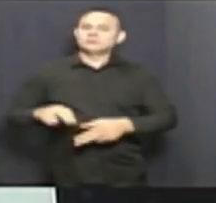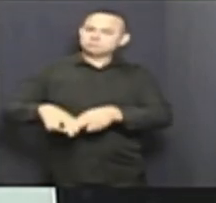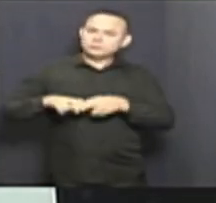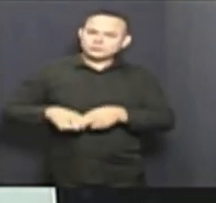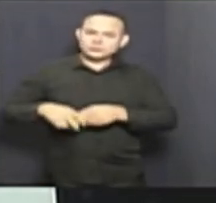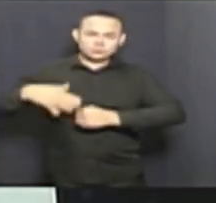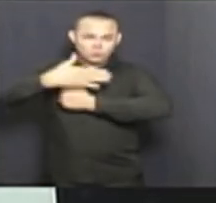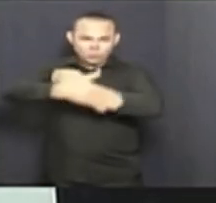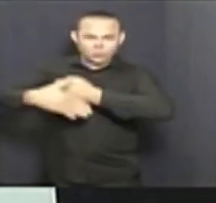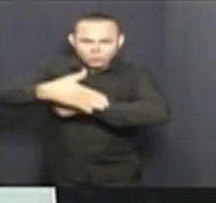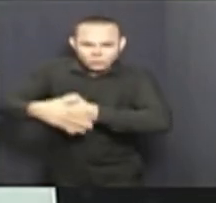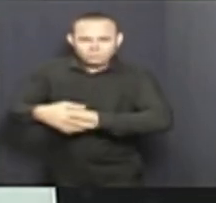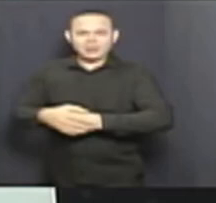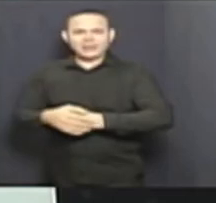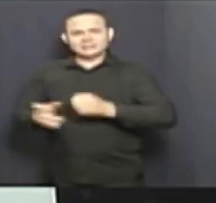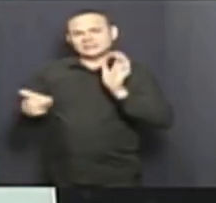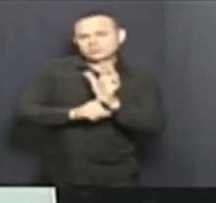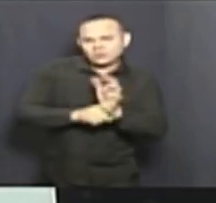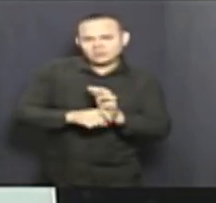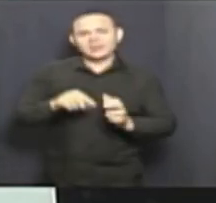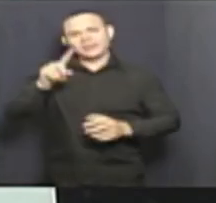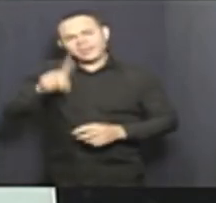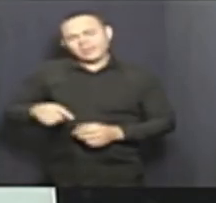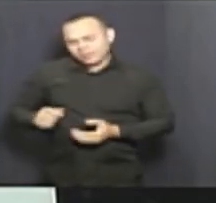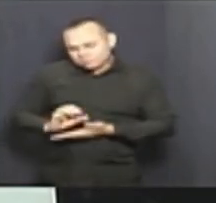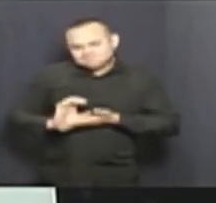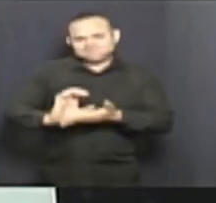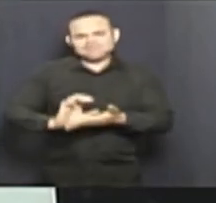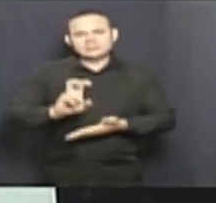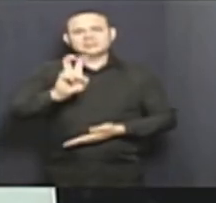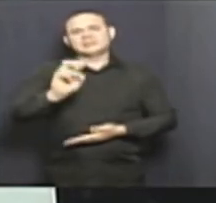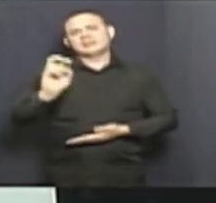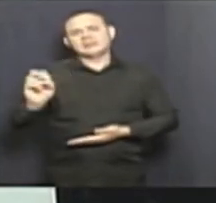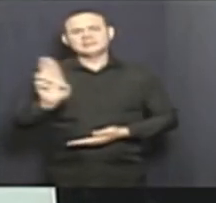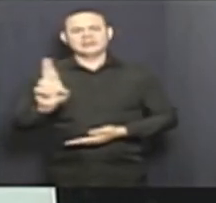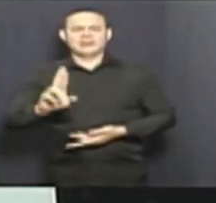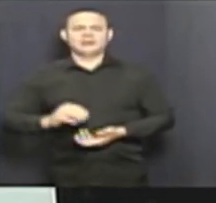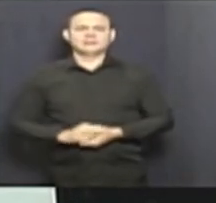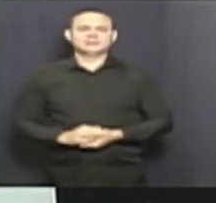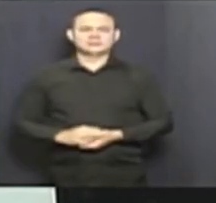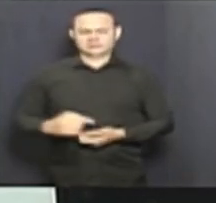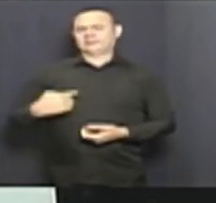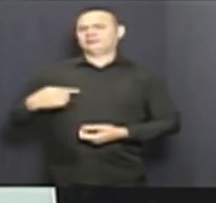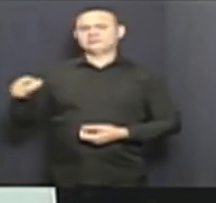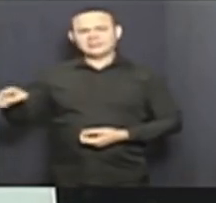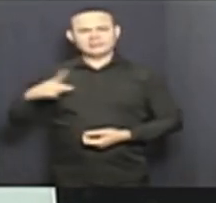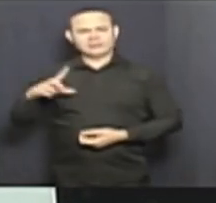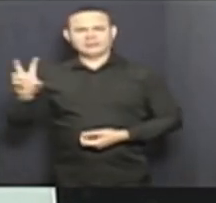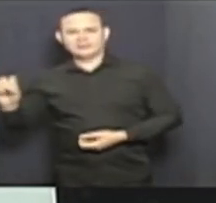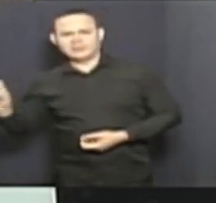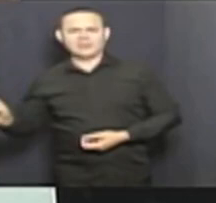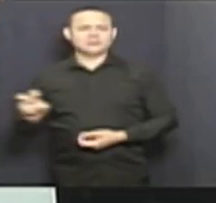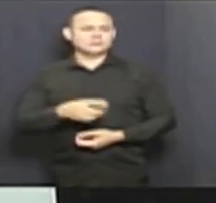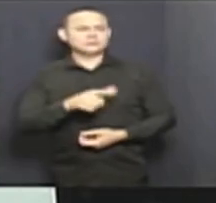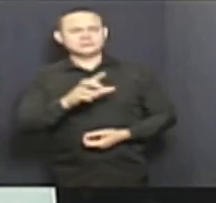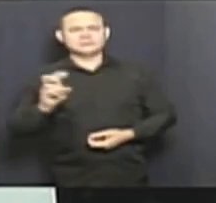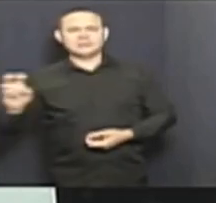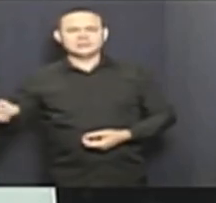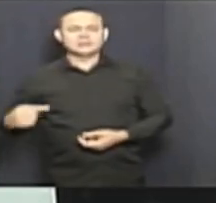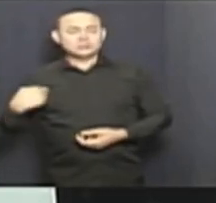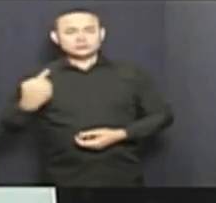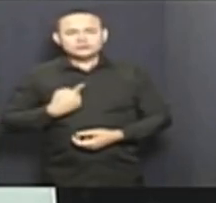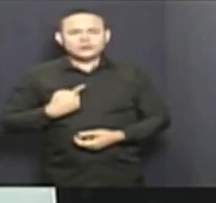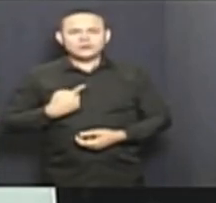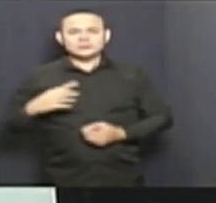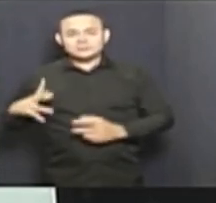de acordo com o diário oficial é de r$500 500 reais você tem eu tenho que ser mais dinheiro do que o estado para combater